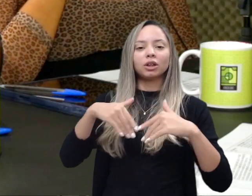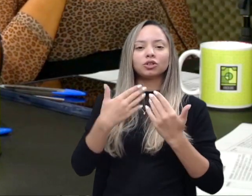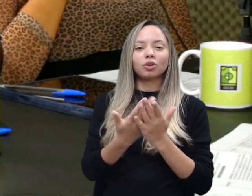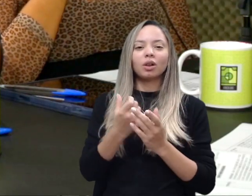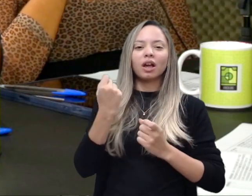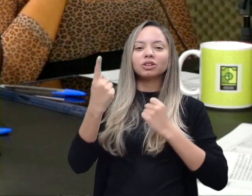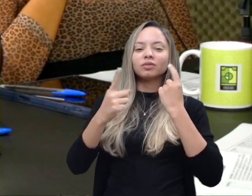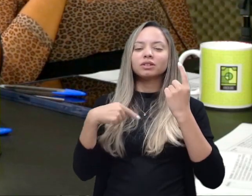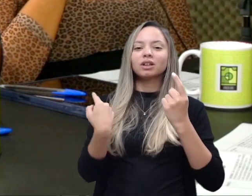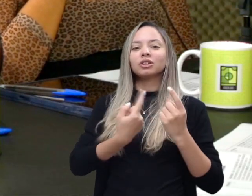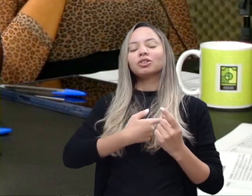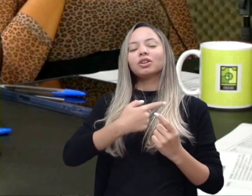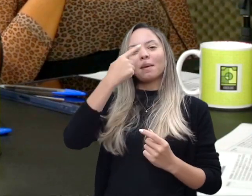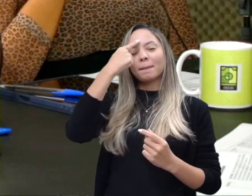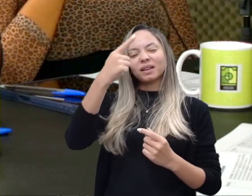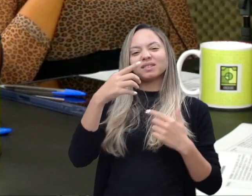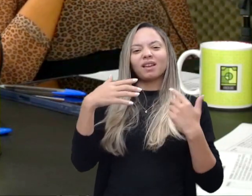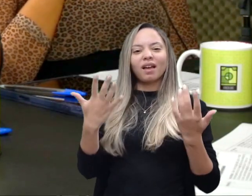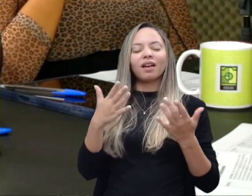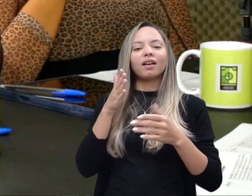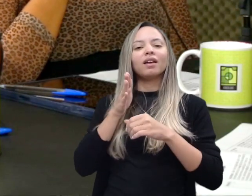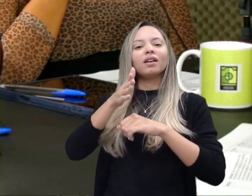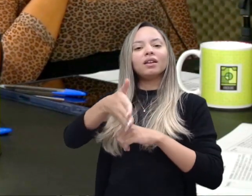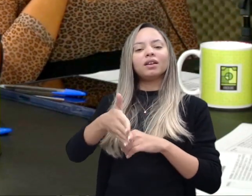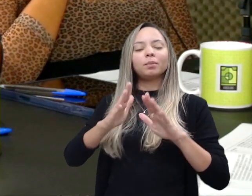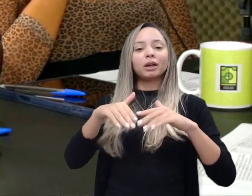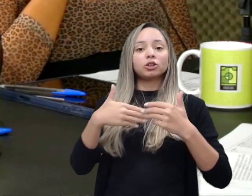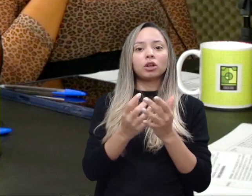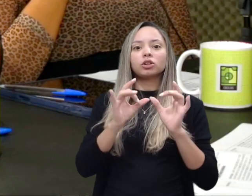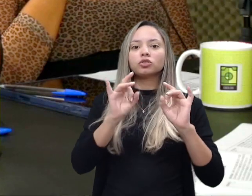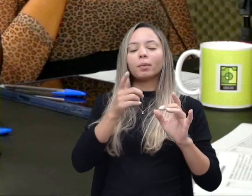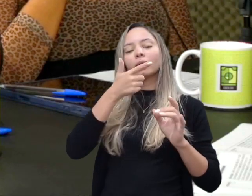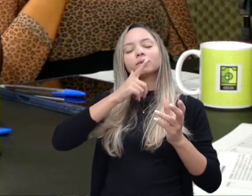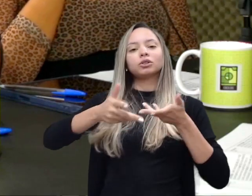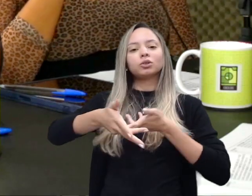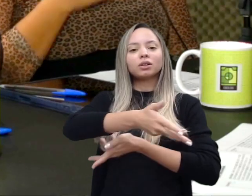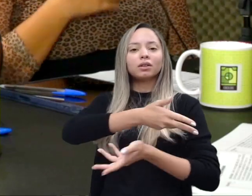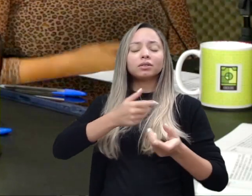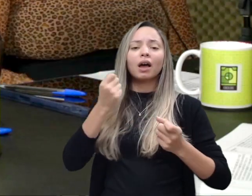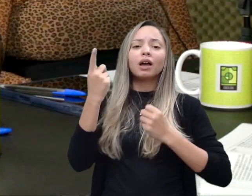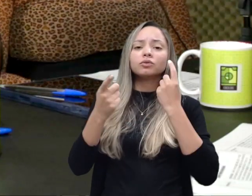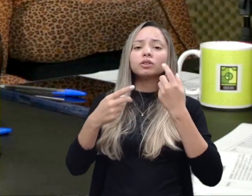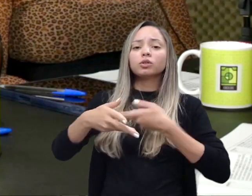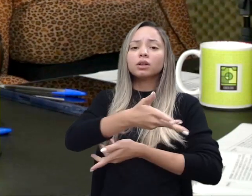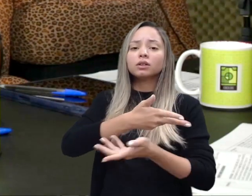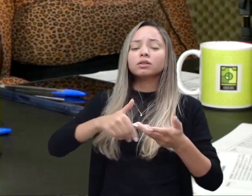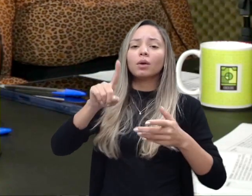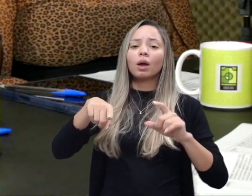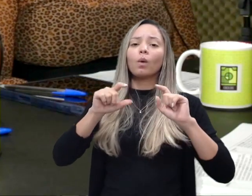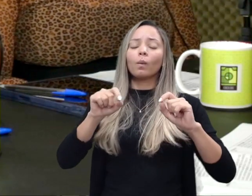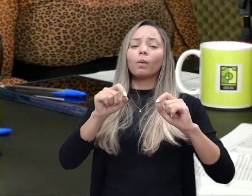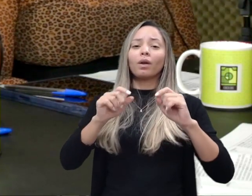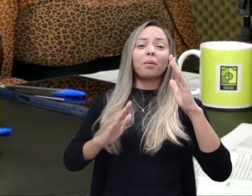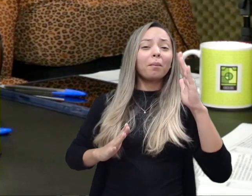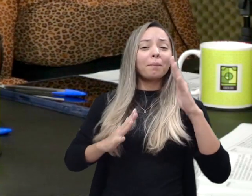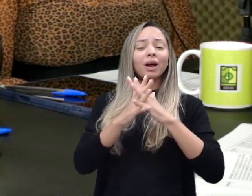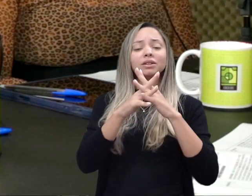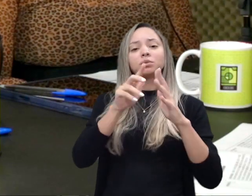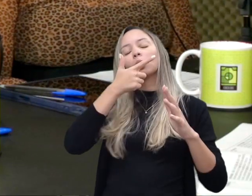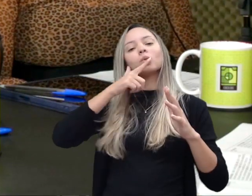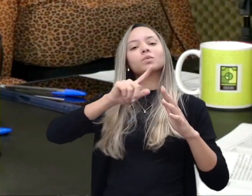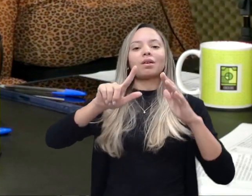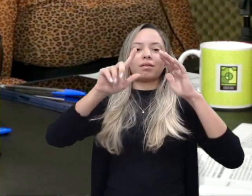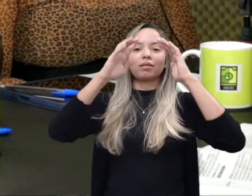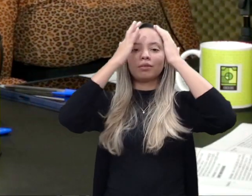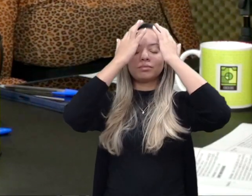disso, de ele está lá só para socializar. Muitas vezes essa socialização vai ser o máximo que essa criança vai conseguir alcançar.